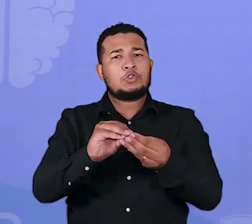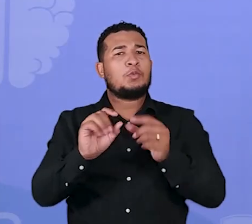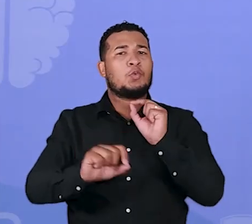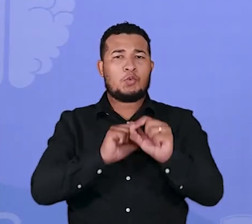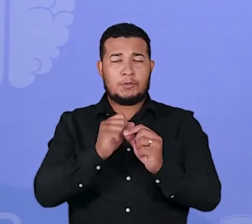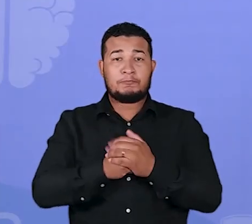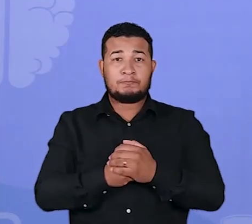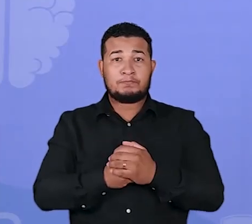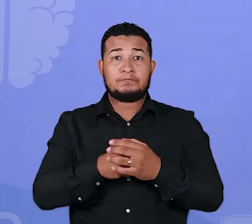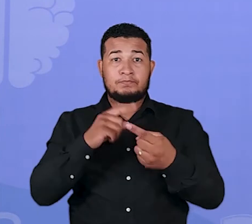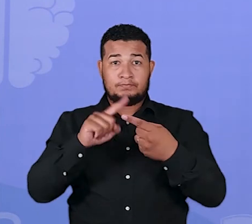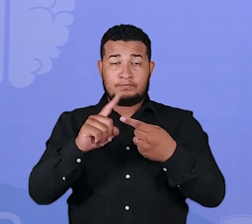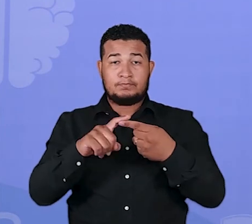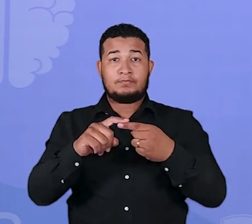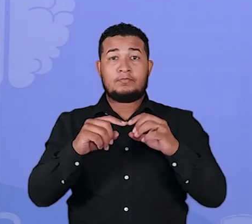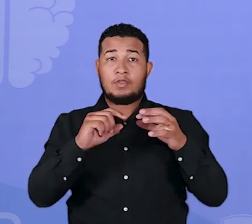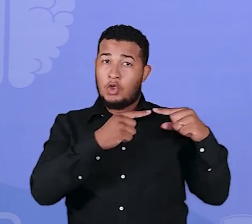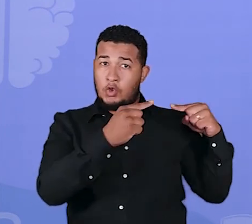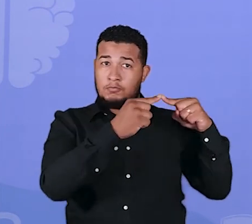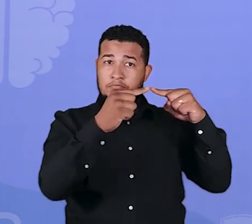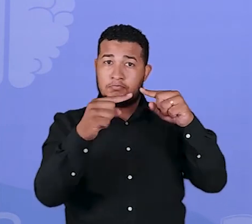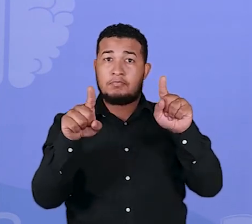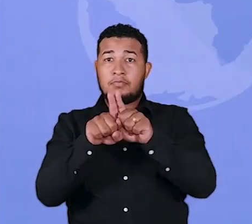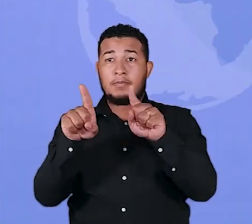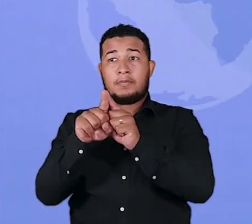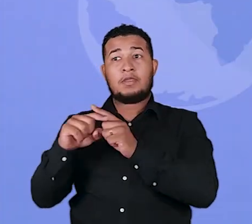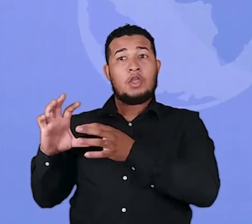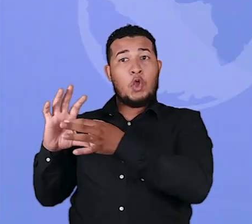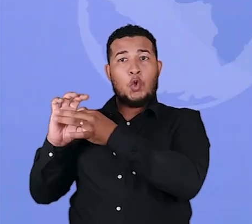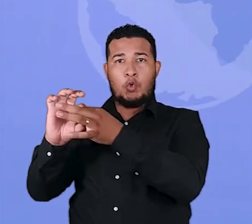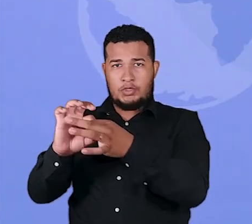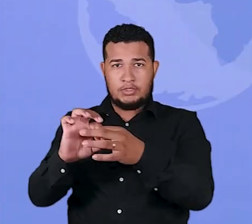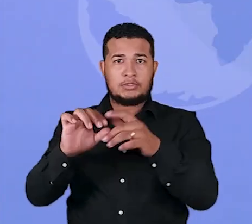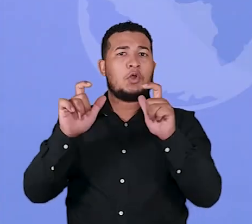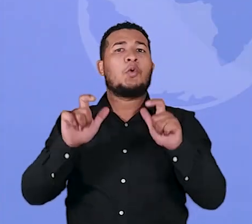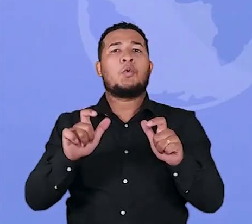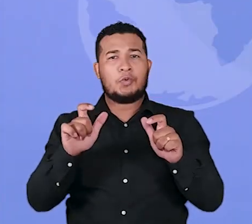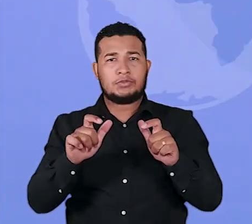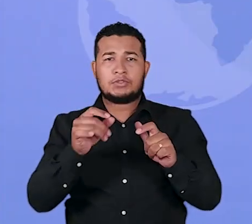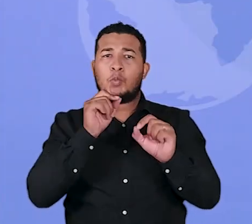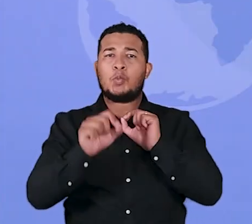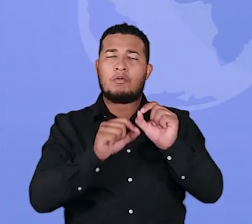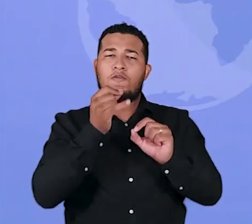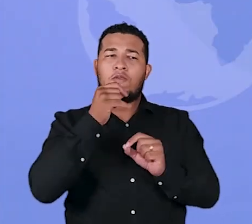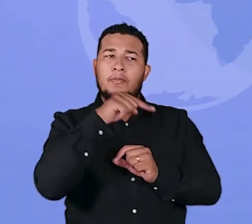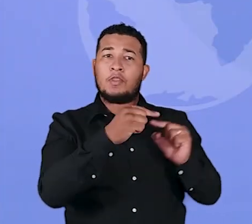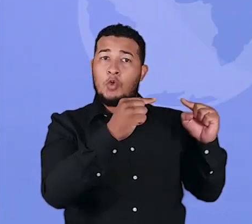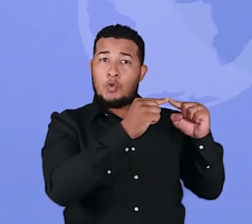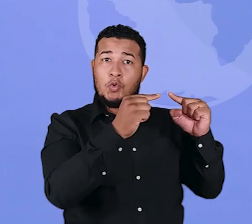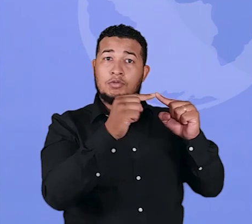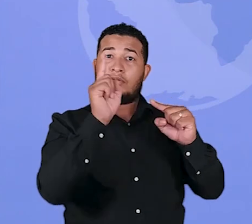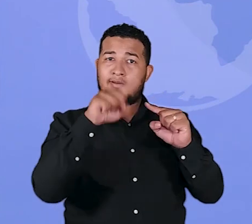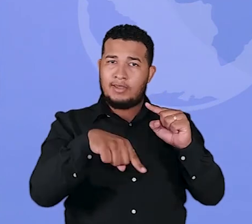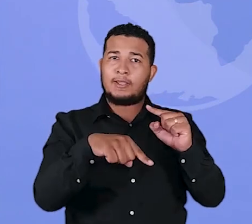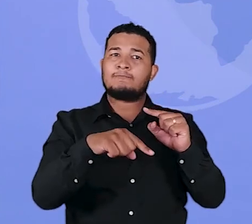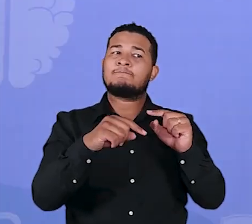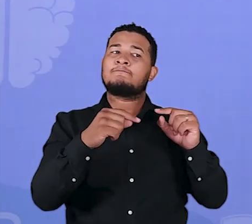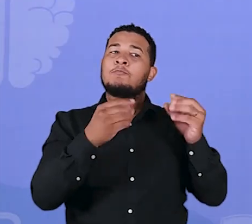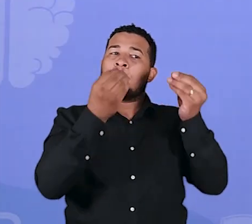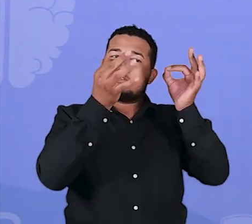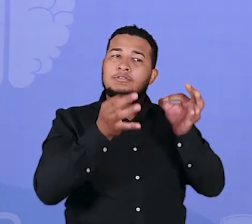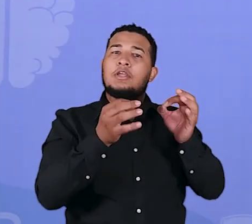resumir o que foi falado. Nós falamos de coesão e coerência, no qual coesão